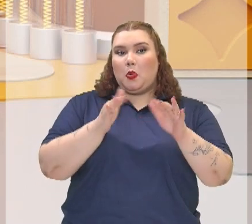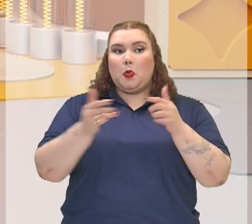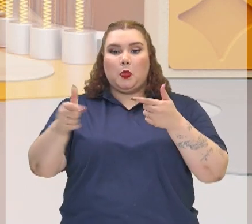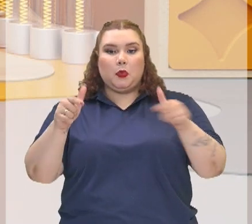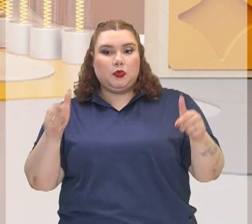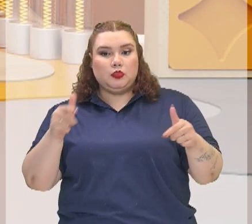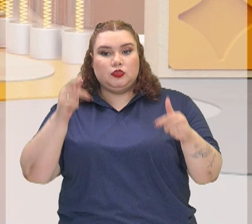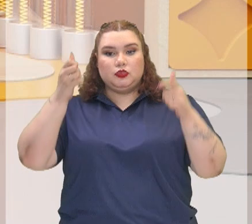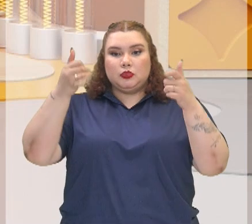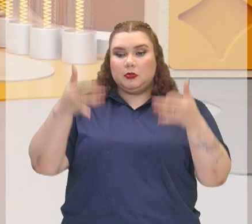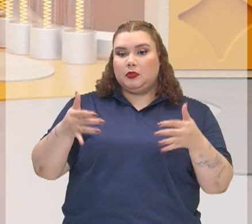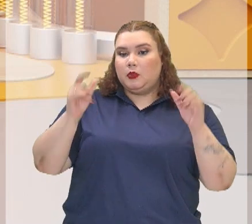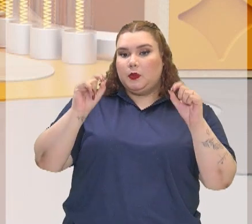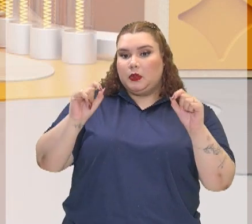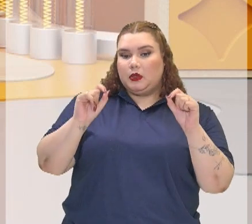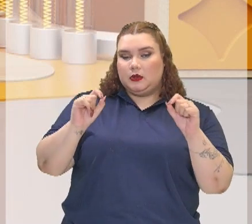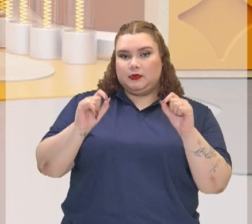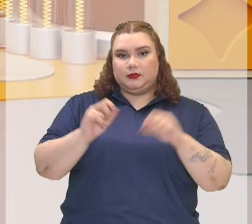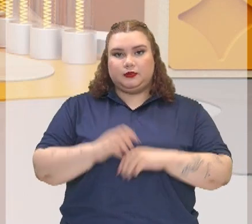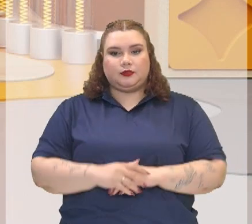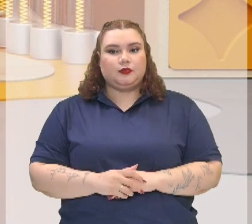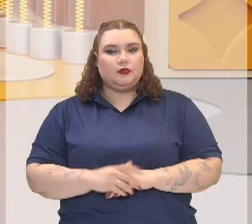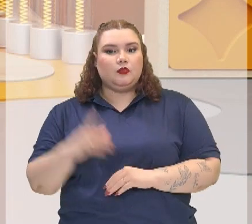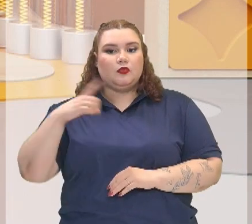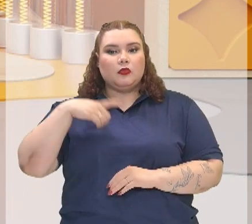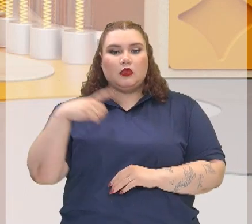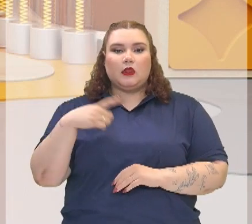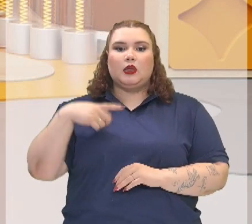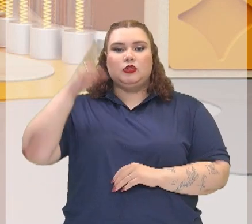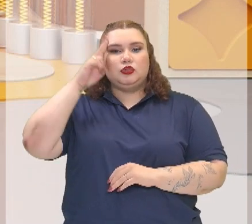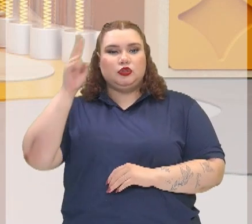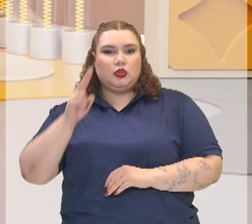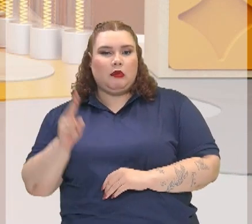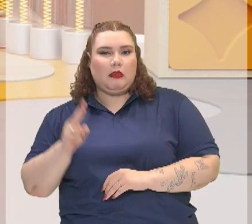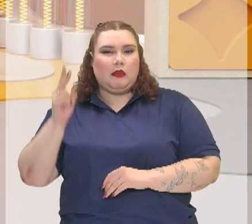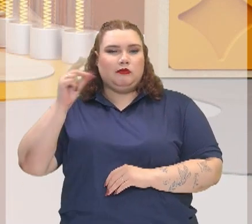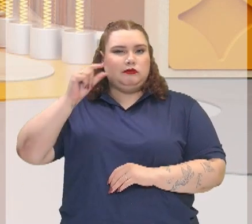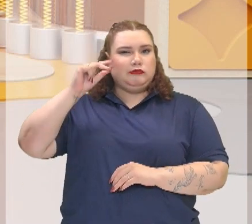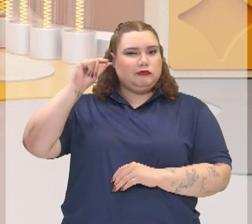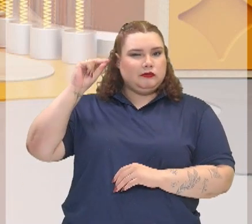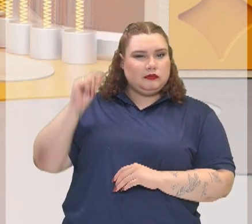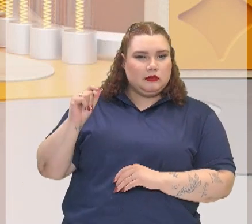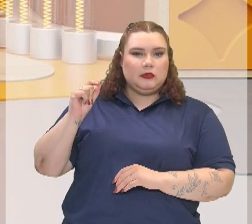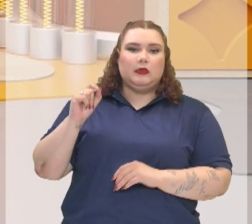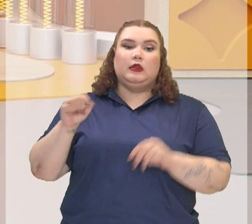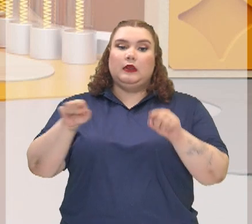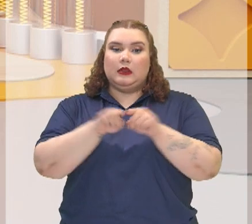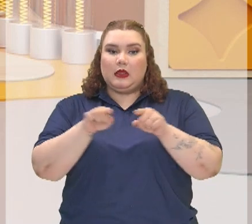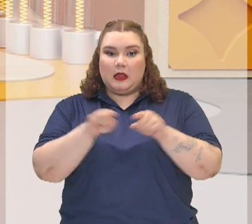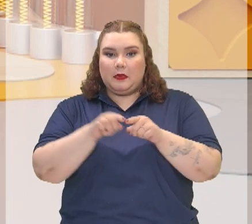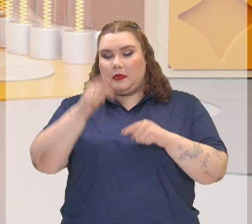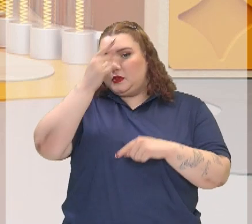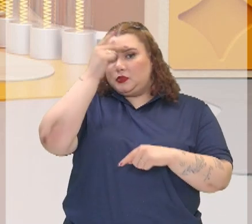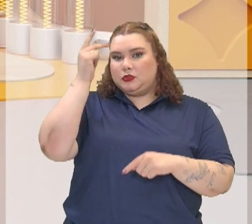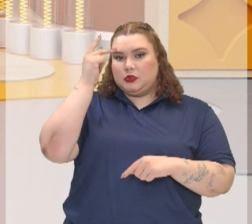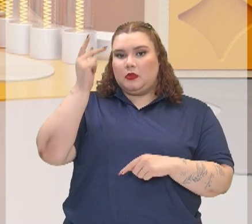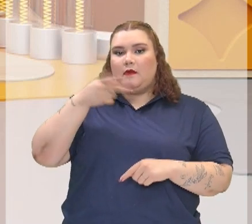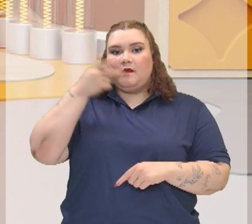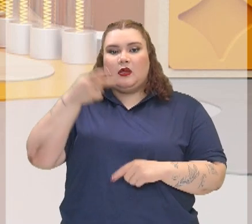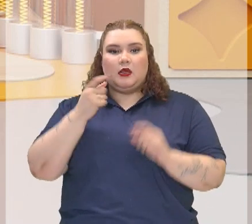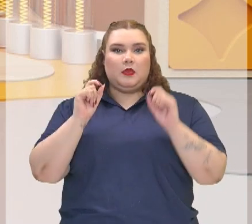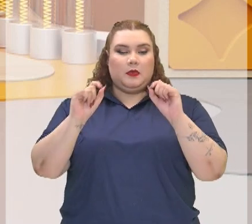falam que estão contando histórias antigas e tem até quem diz que